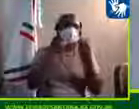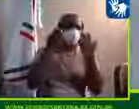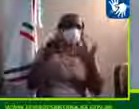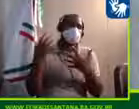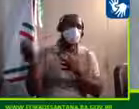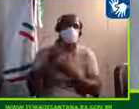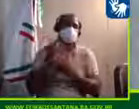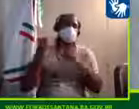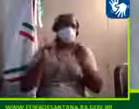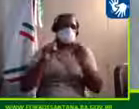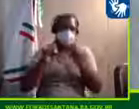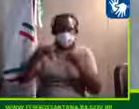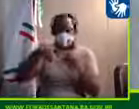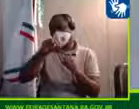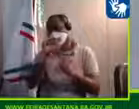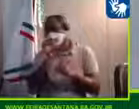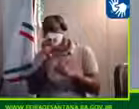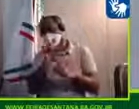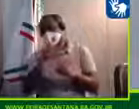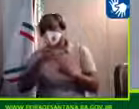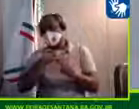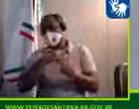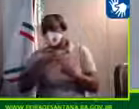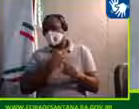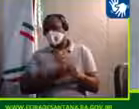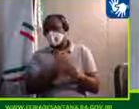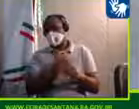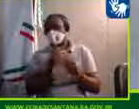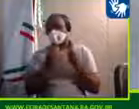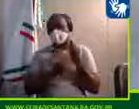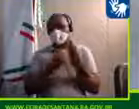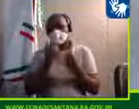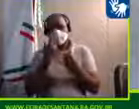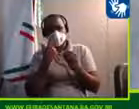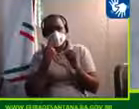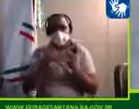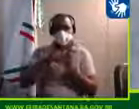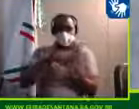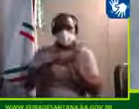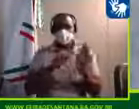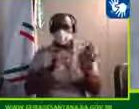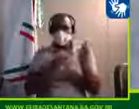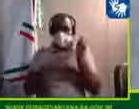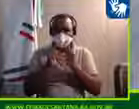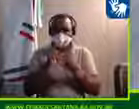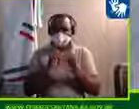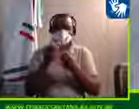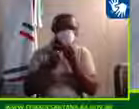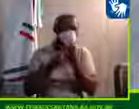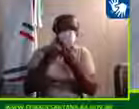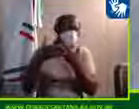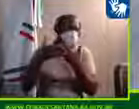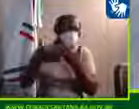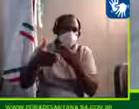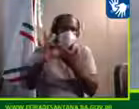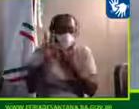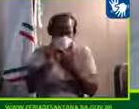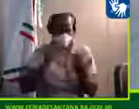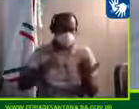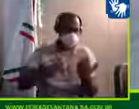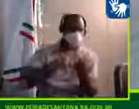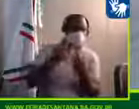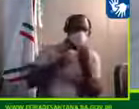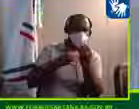a possibilidade de Feira de Santana participar de algum desses experimentos e de alguma dessas fases? O senhor chegou a ser procurado? Há